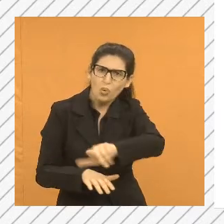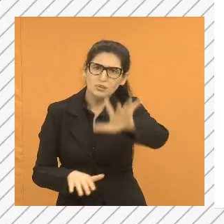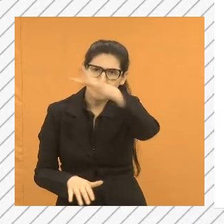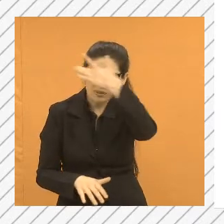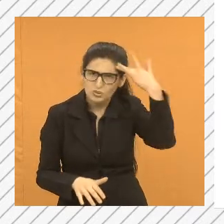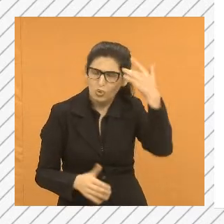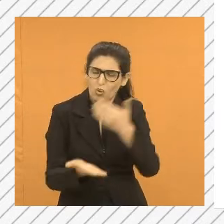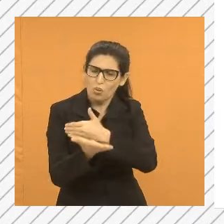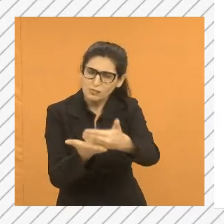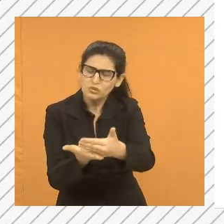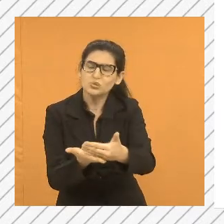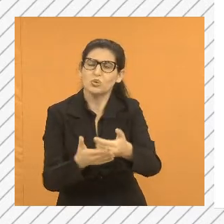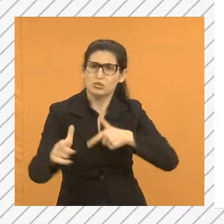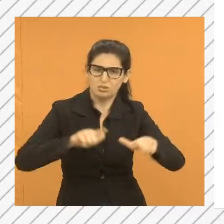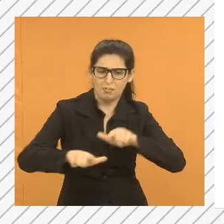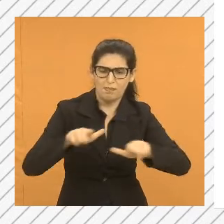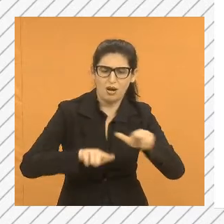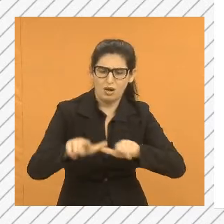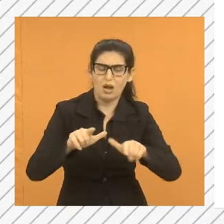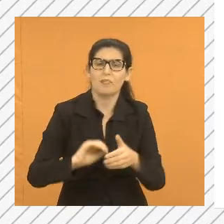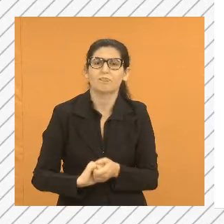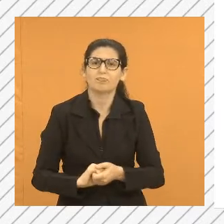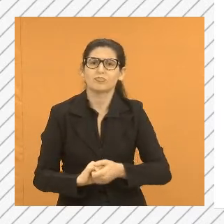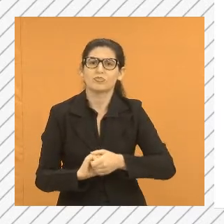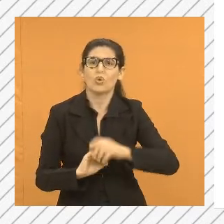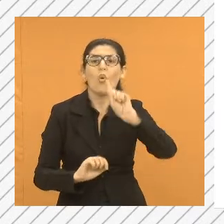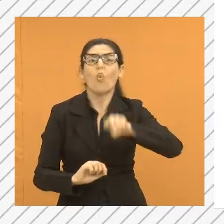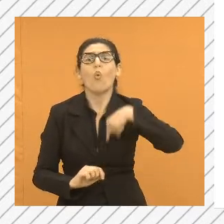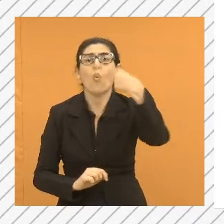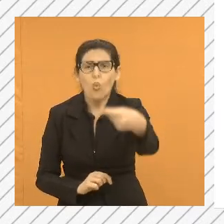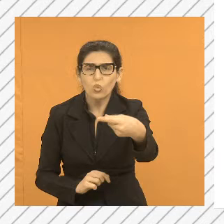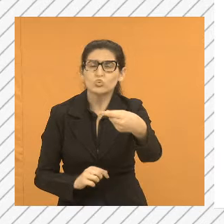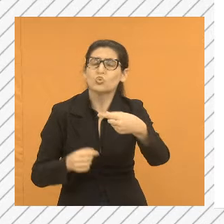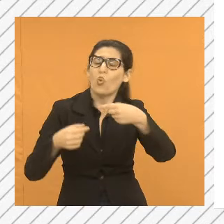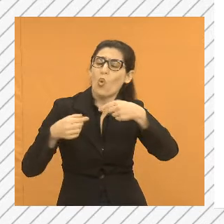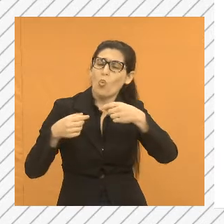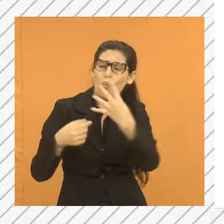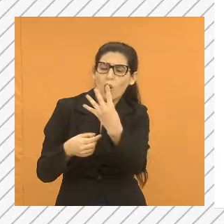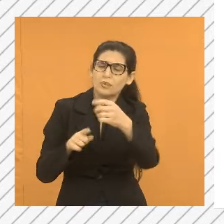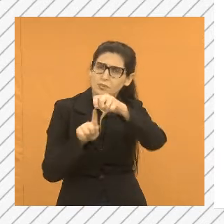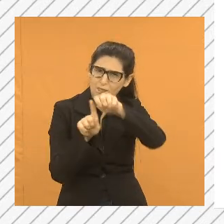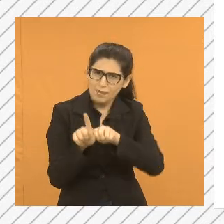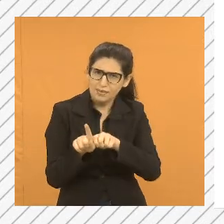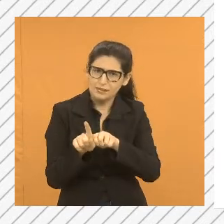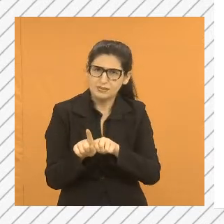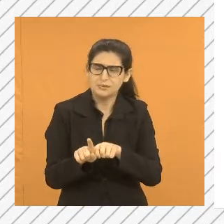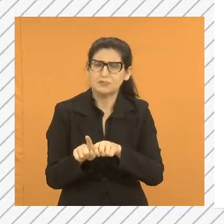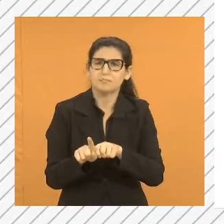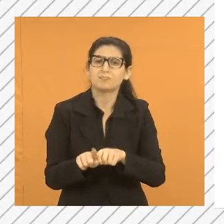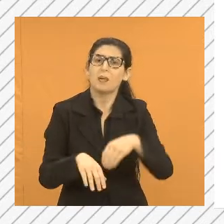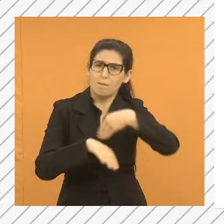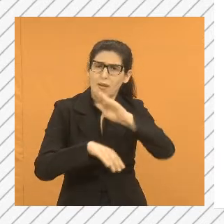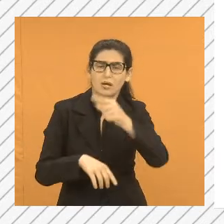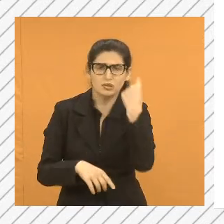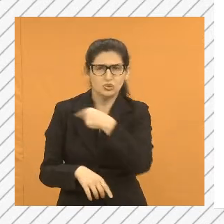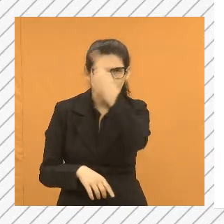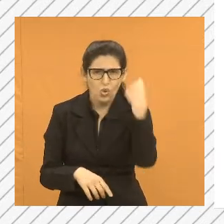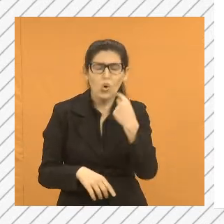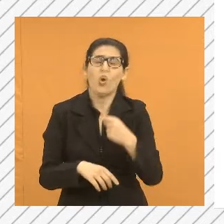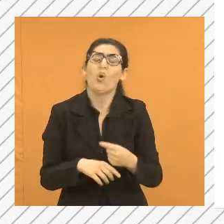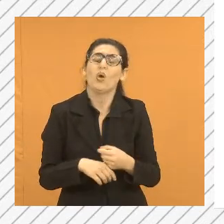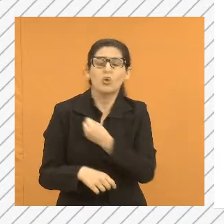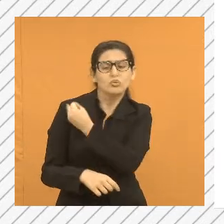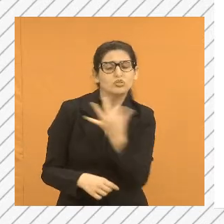Então, provavelmente, o próximo quadrimestre vai ter bem mais horas e número de participantes. O